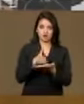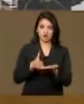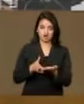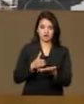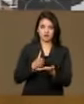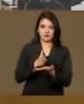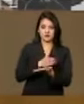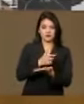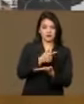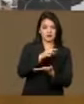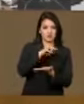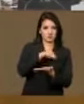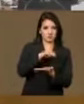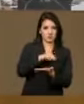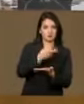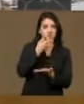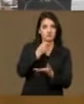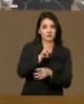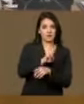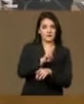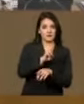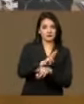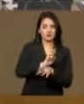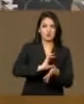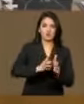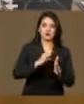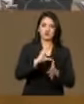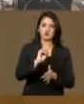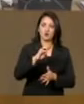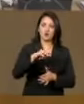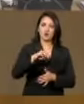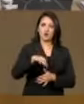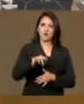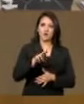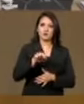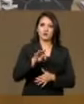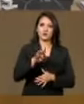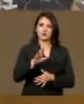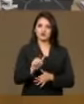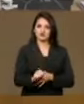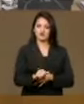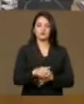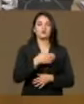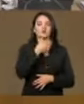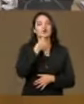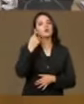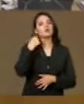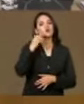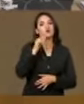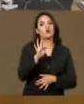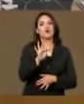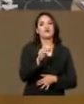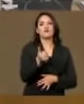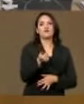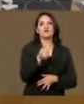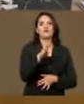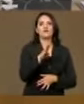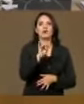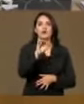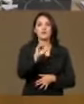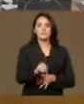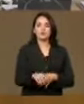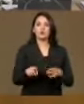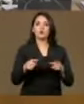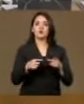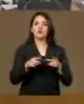para falar em nome do requerente Partido Comunista do Brasil, os doutores Fábio Tofik, Siman Tob e José